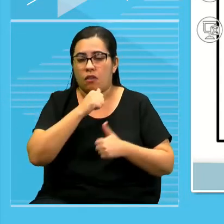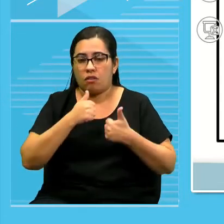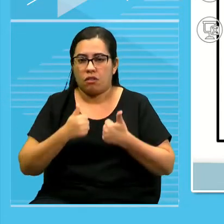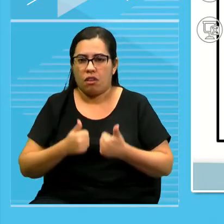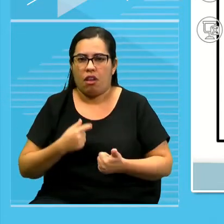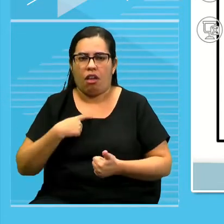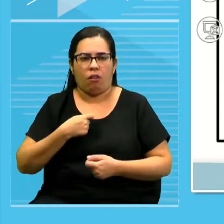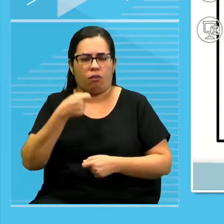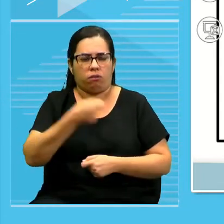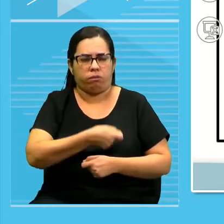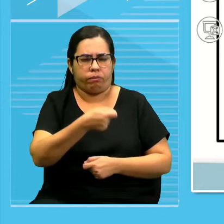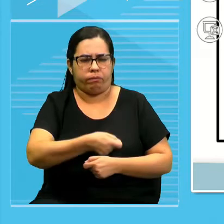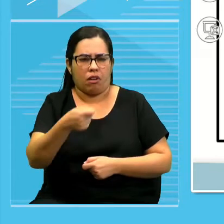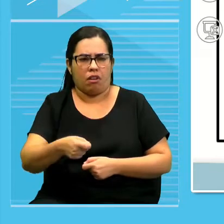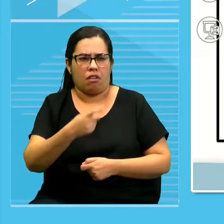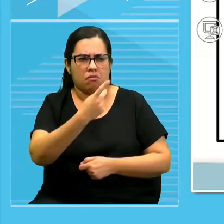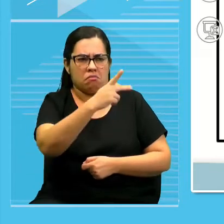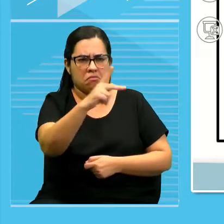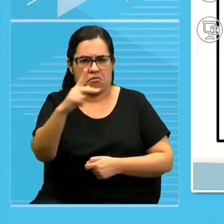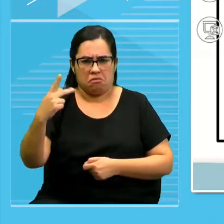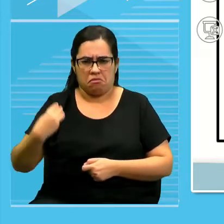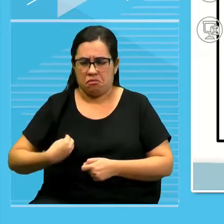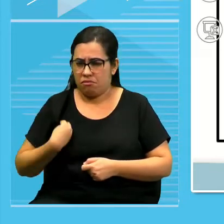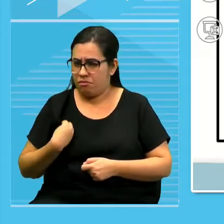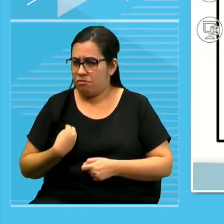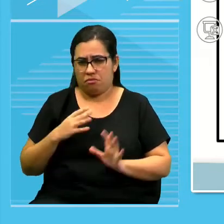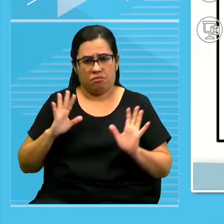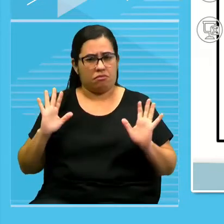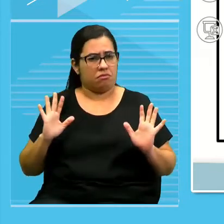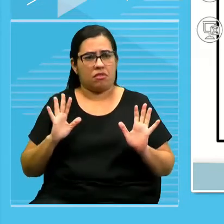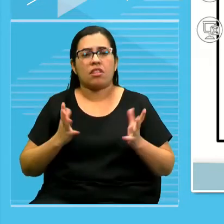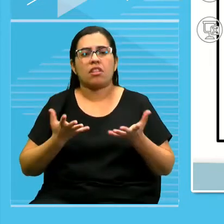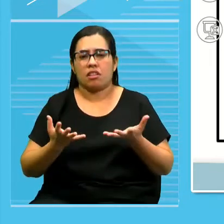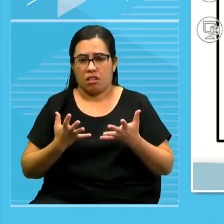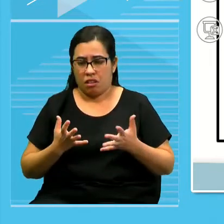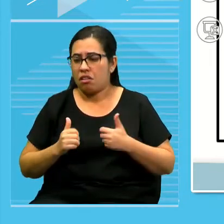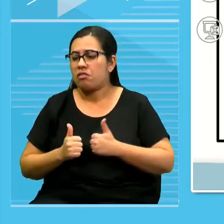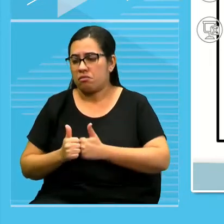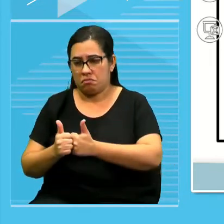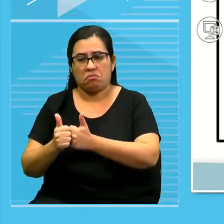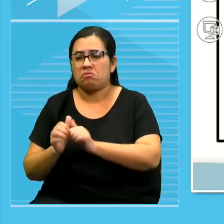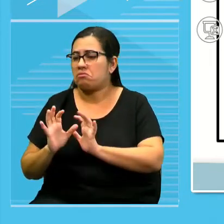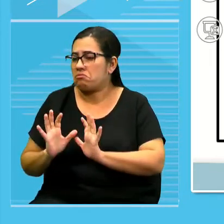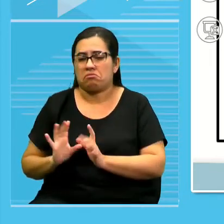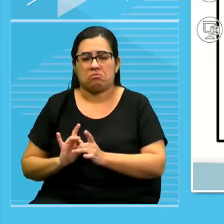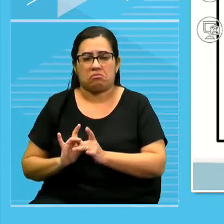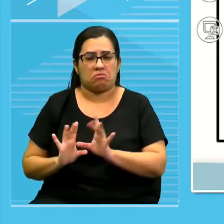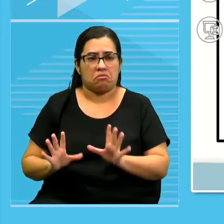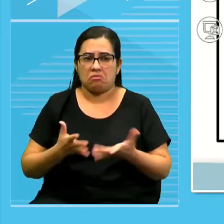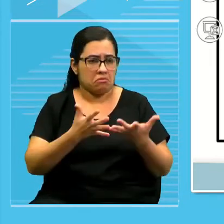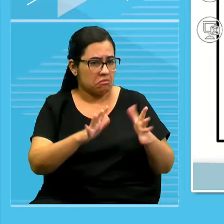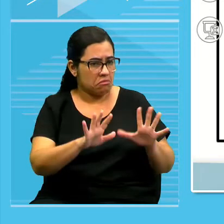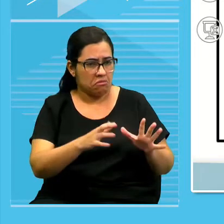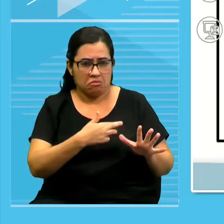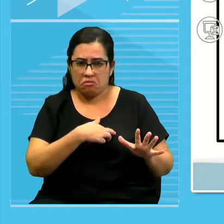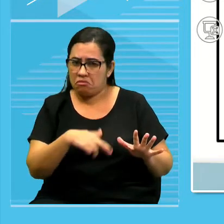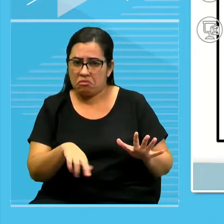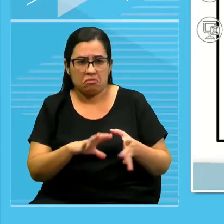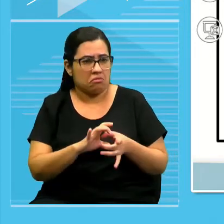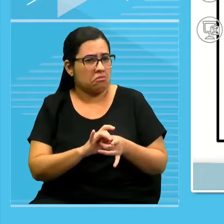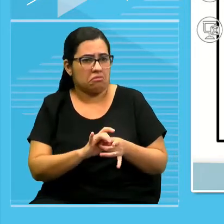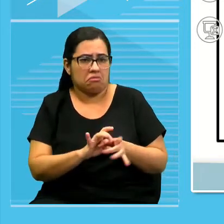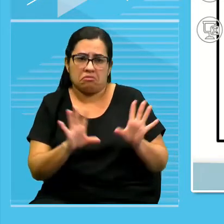digitar regra para tua vida ué quer seguir tua religião segue não quer seguir religião nenhuma não siga também